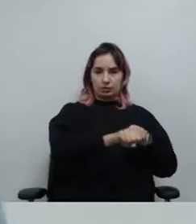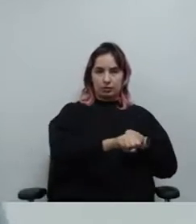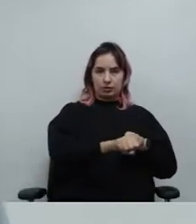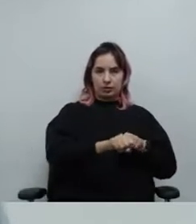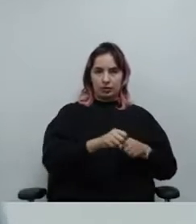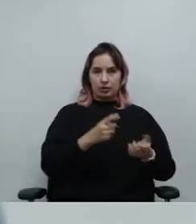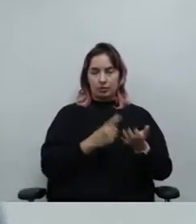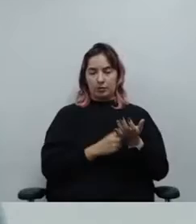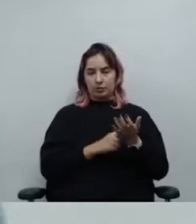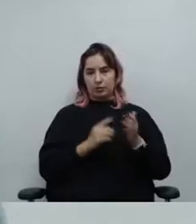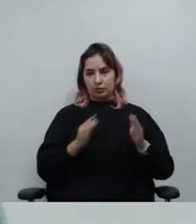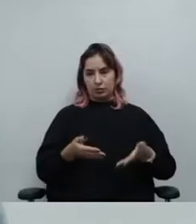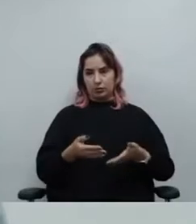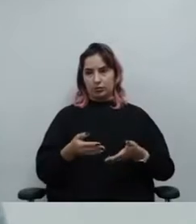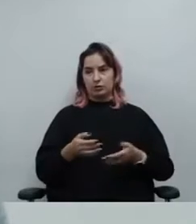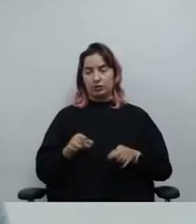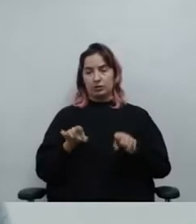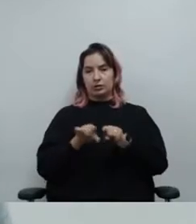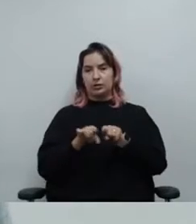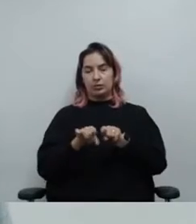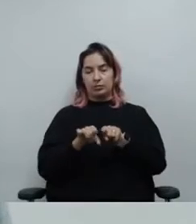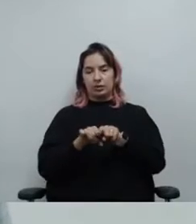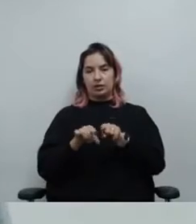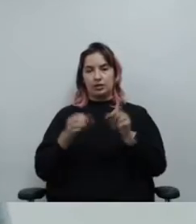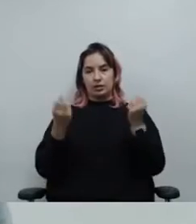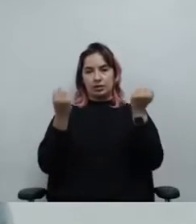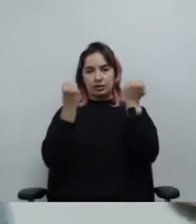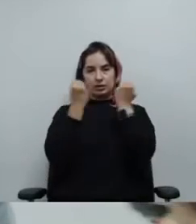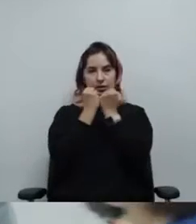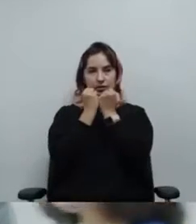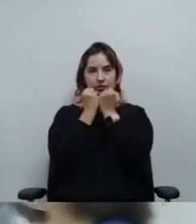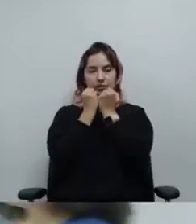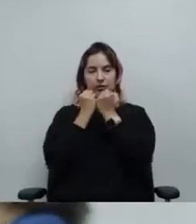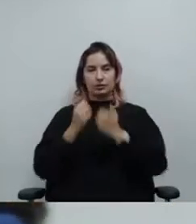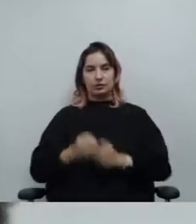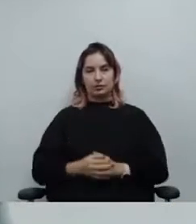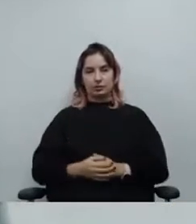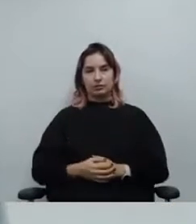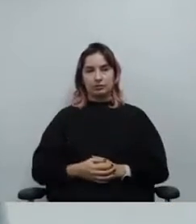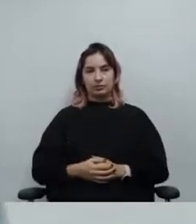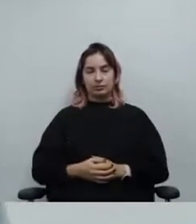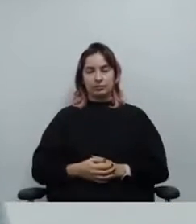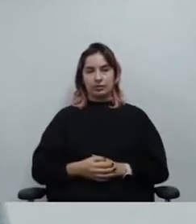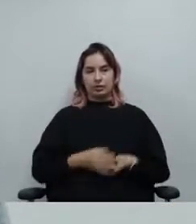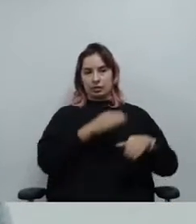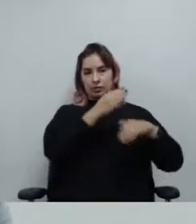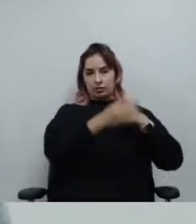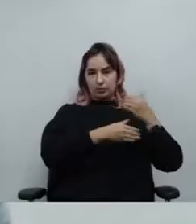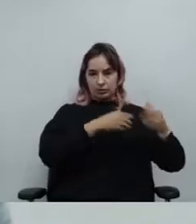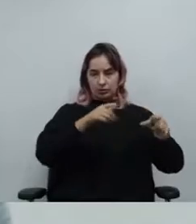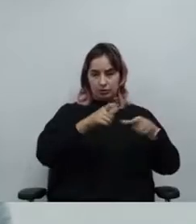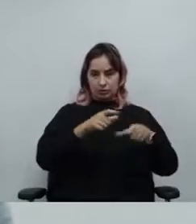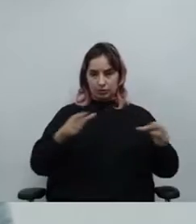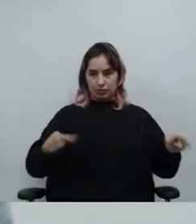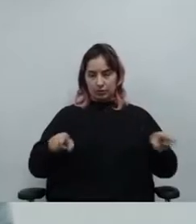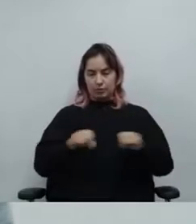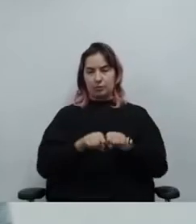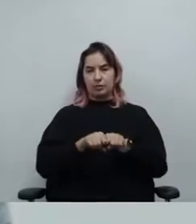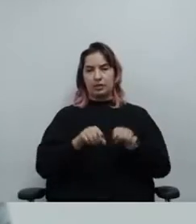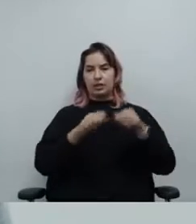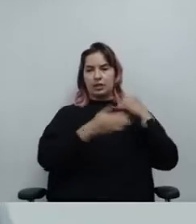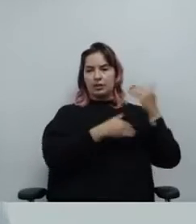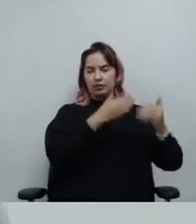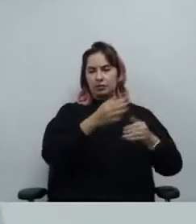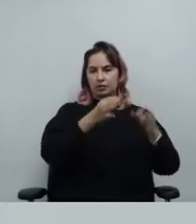pautado hoje, e o afastamento para a defesa e aprovado na sessão de hoje, e que o processo de expansão também possa ter avanços